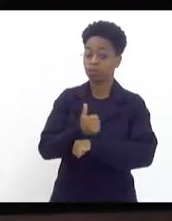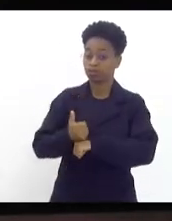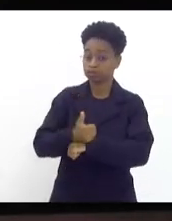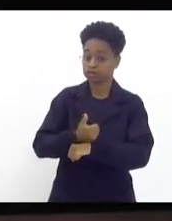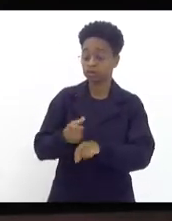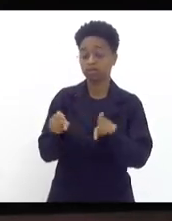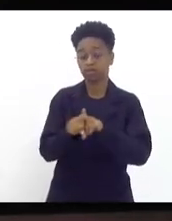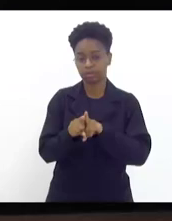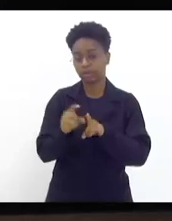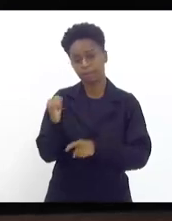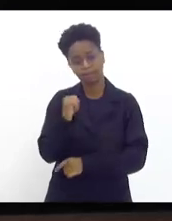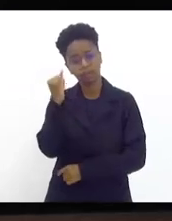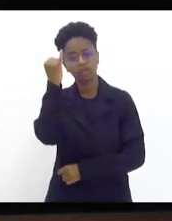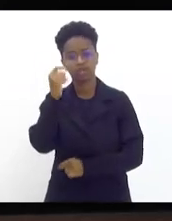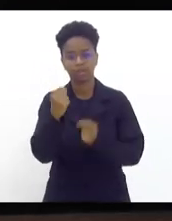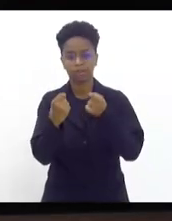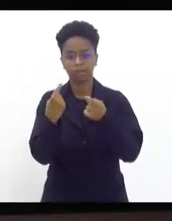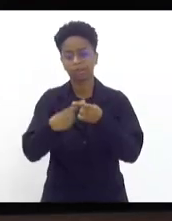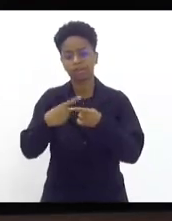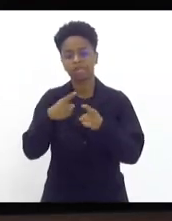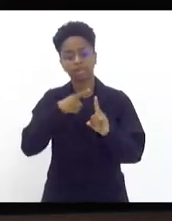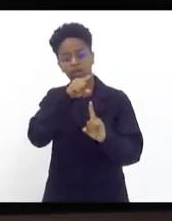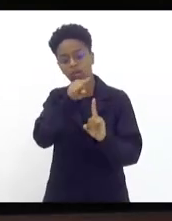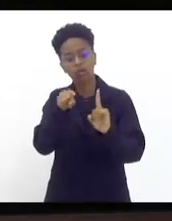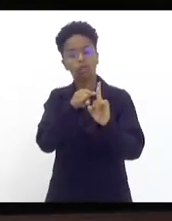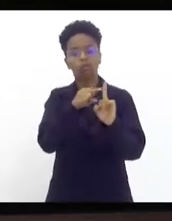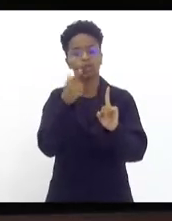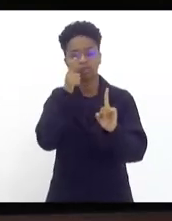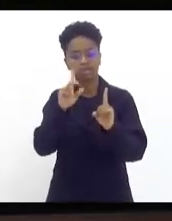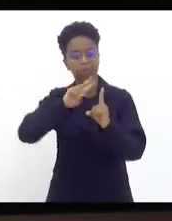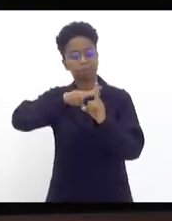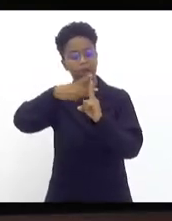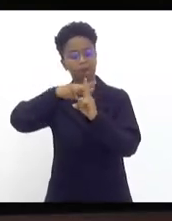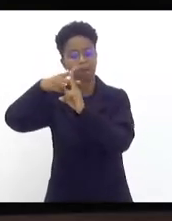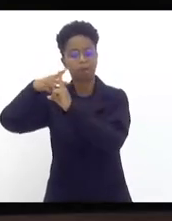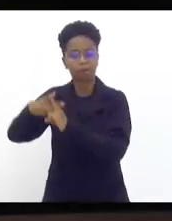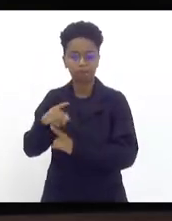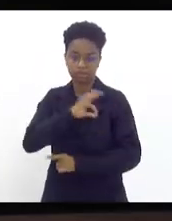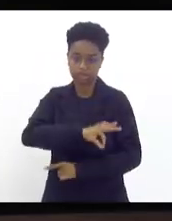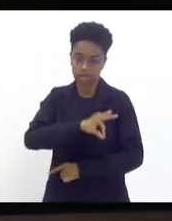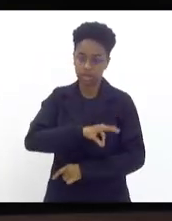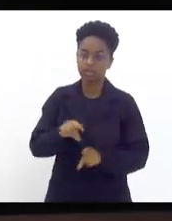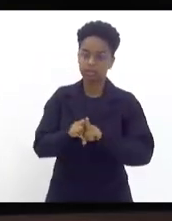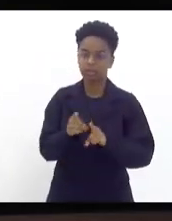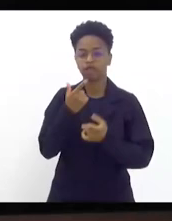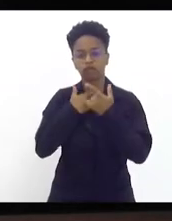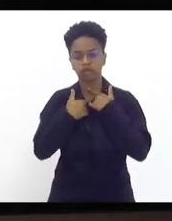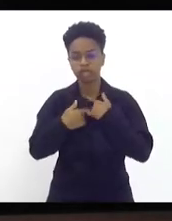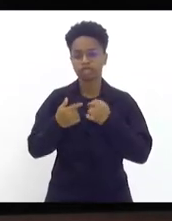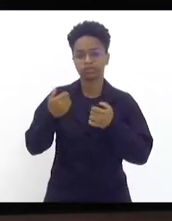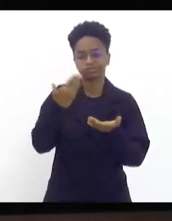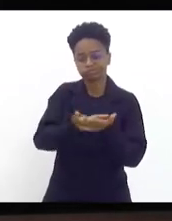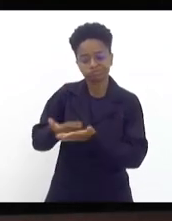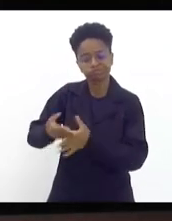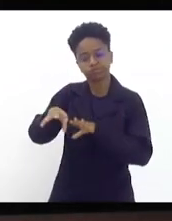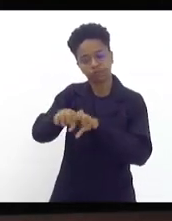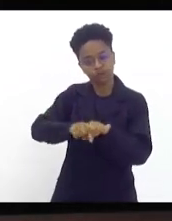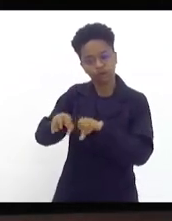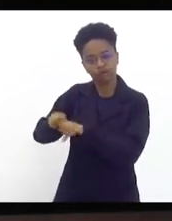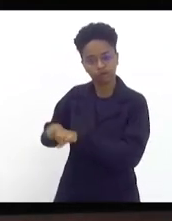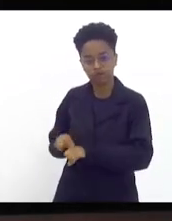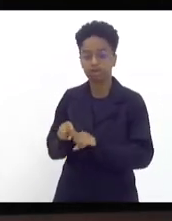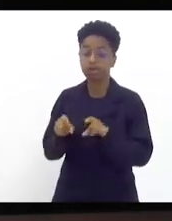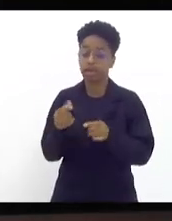isso é importante que cria metas que cria objetivos que cria autoconhecimento vontade de auto capacitação Então tudo isso